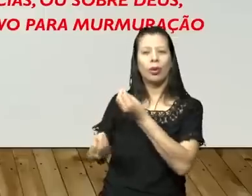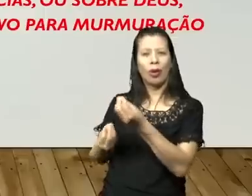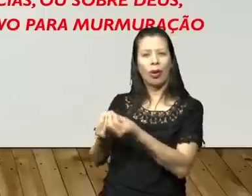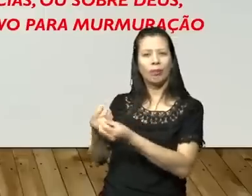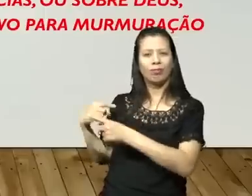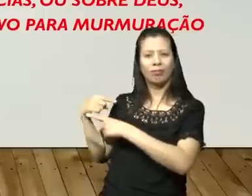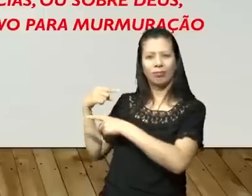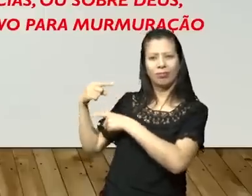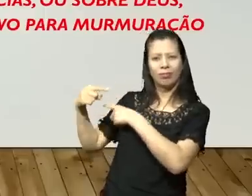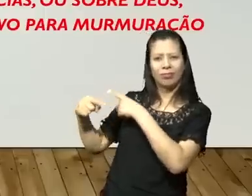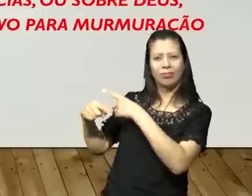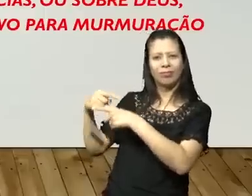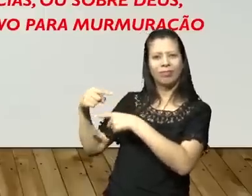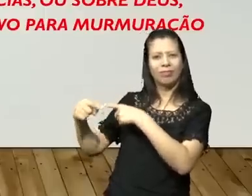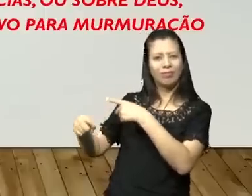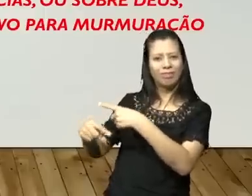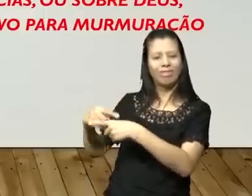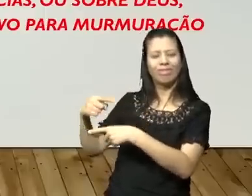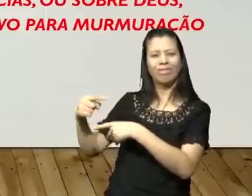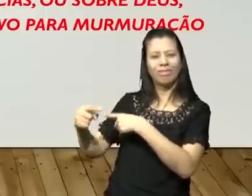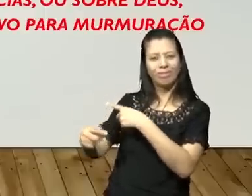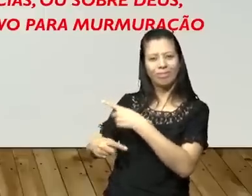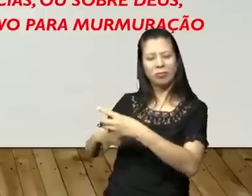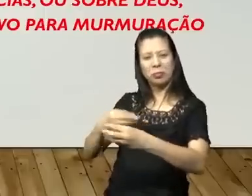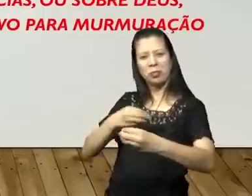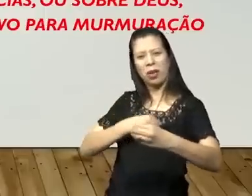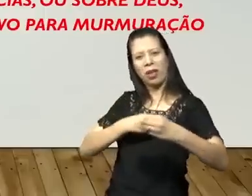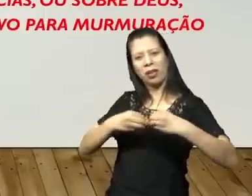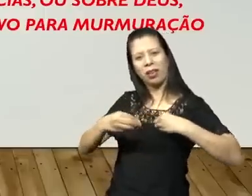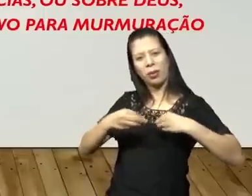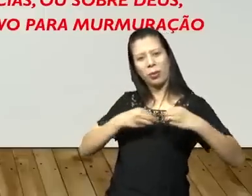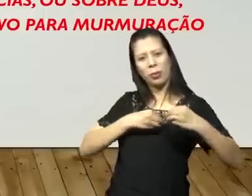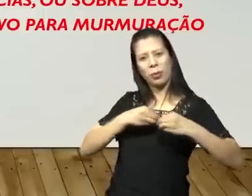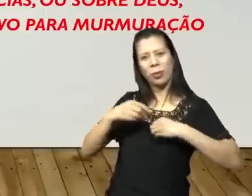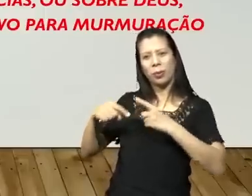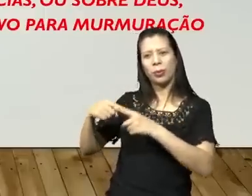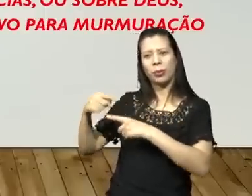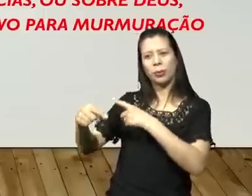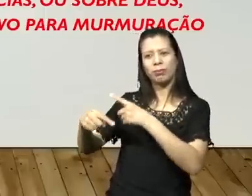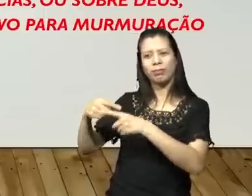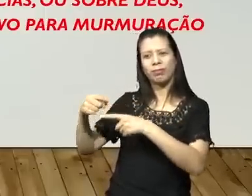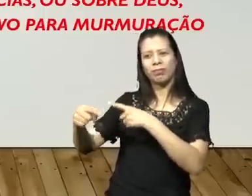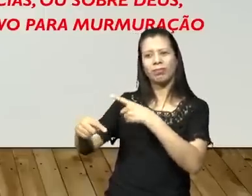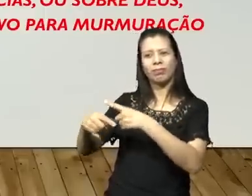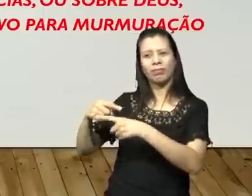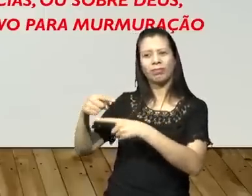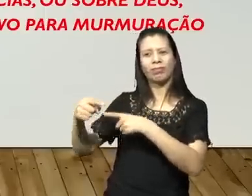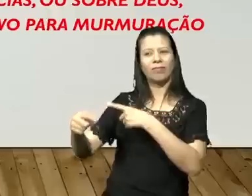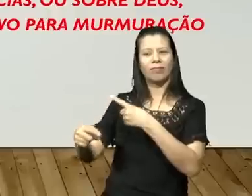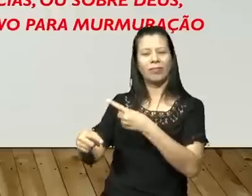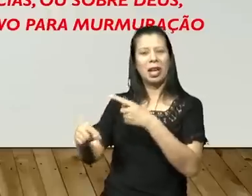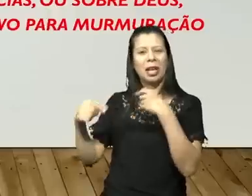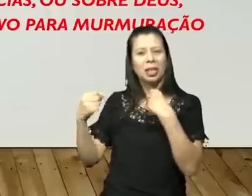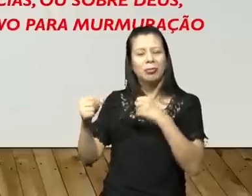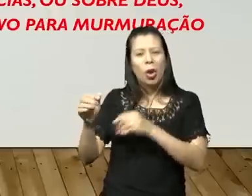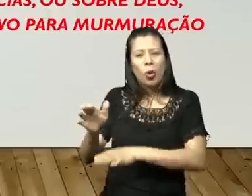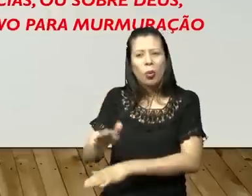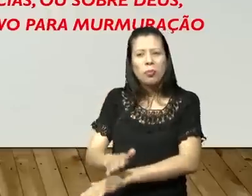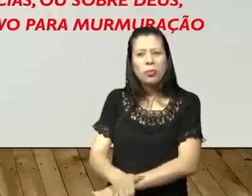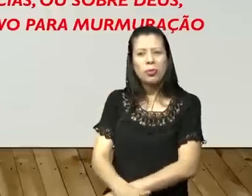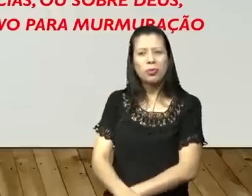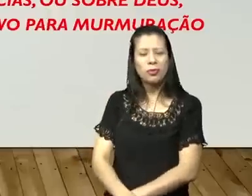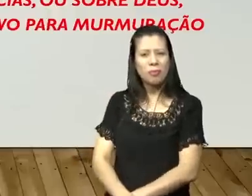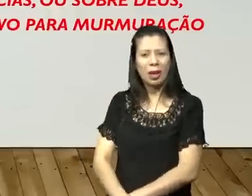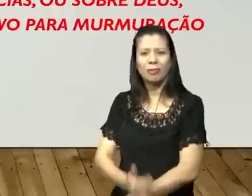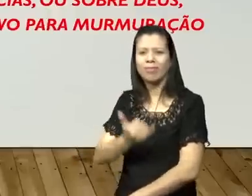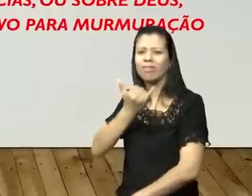em vez de humildemente confessar em seus pecados procuram estudar-se dar desculpas lançando a culpa sobre